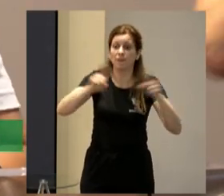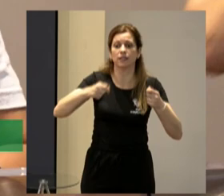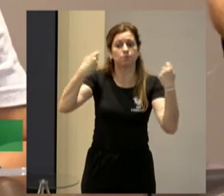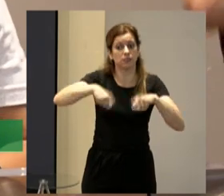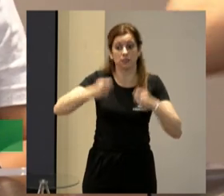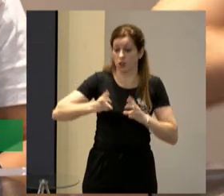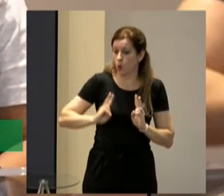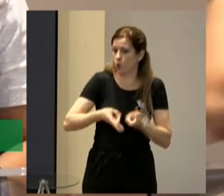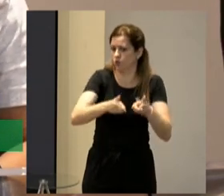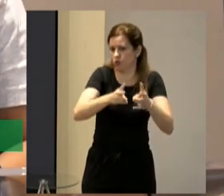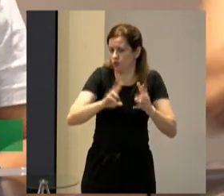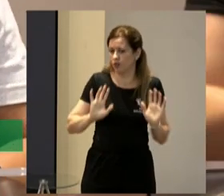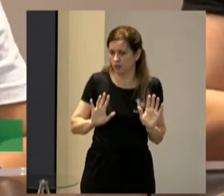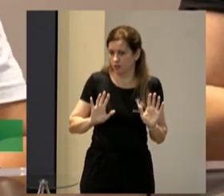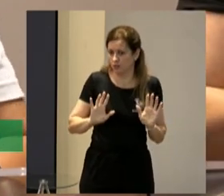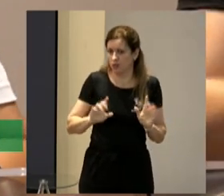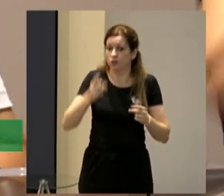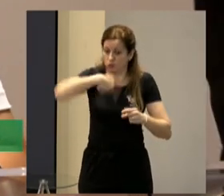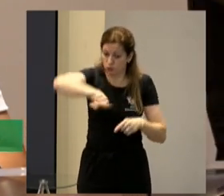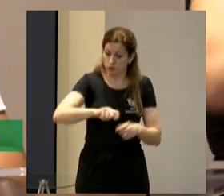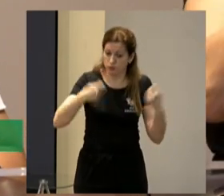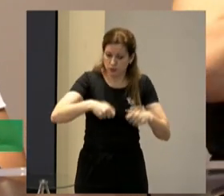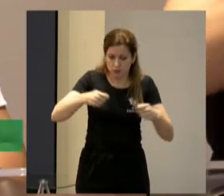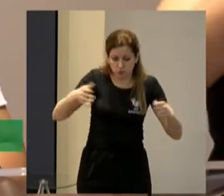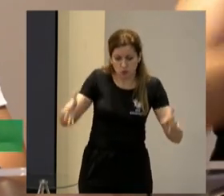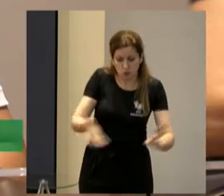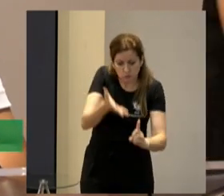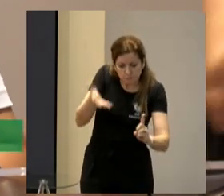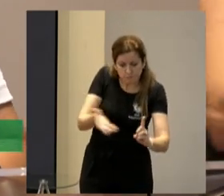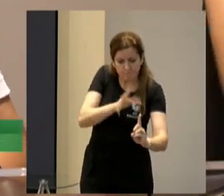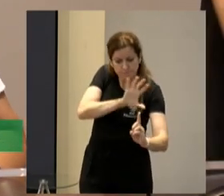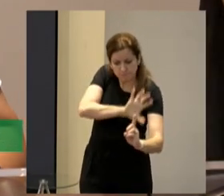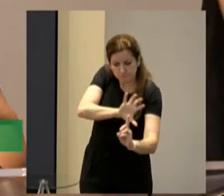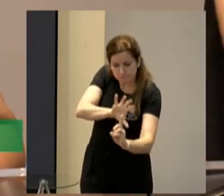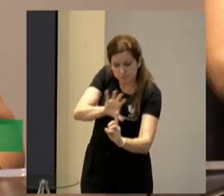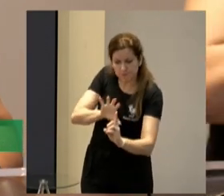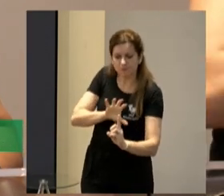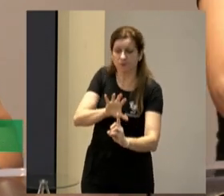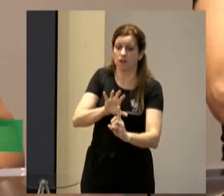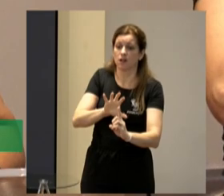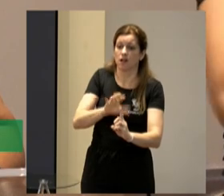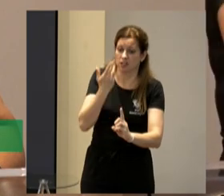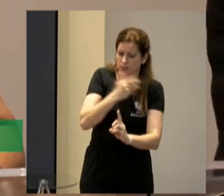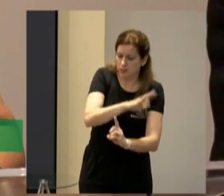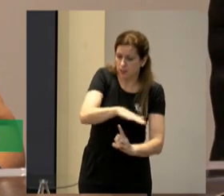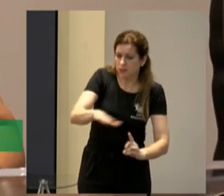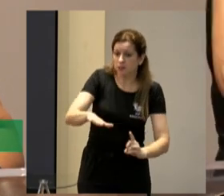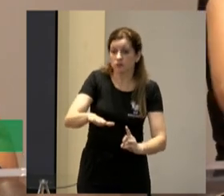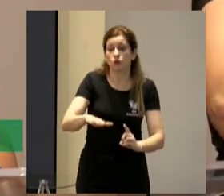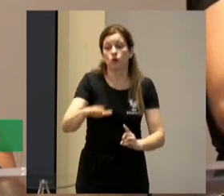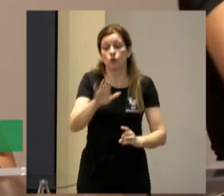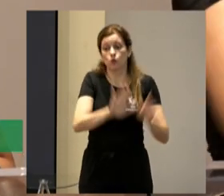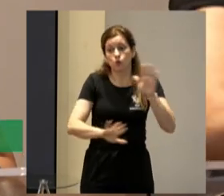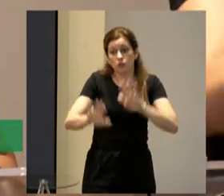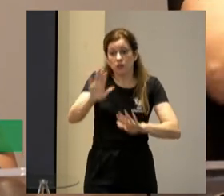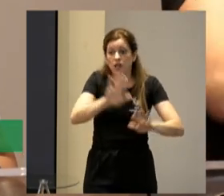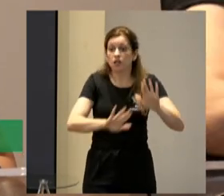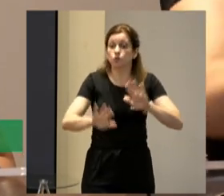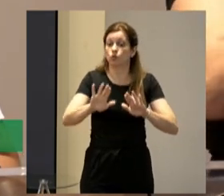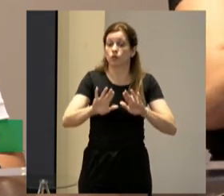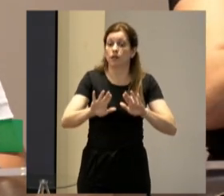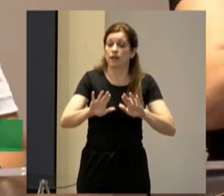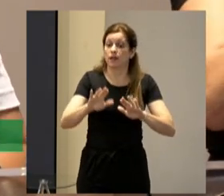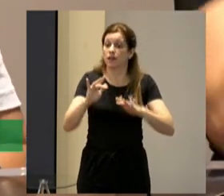precisamos reeducar os meninos e as meninas no uso dos instrumentos virtuais, por exemplo. Porque da forma como a gente